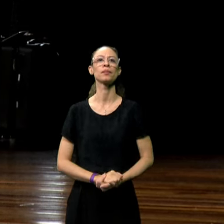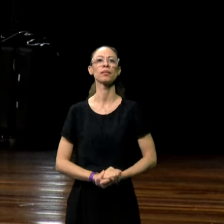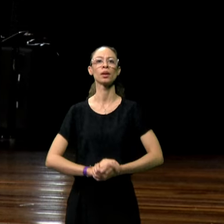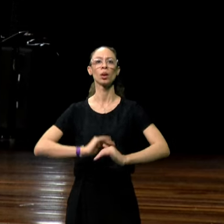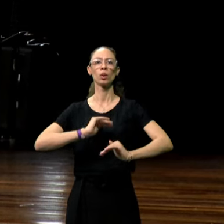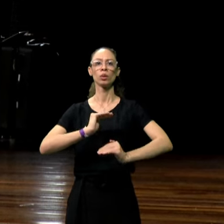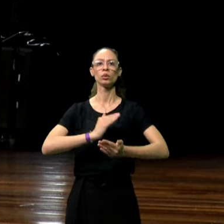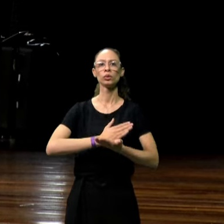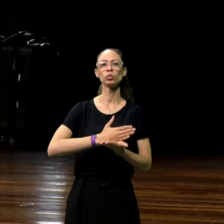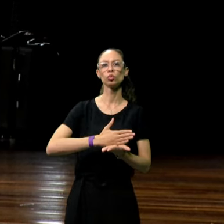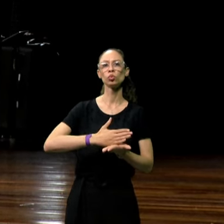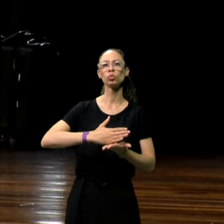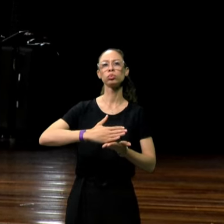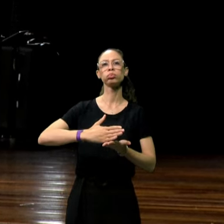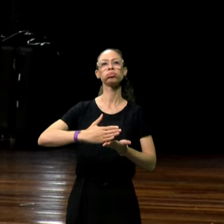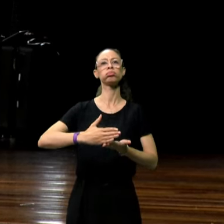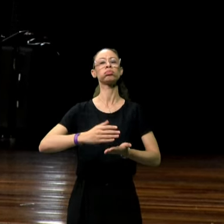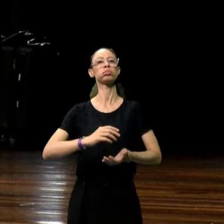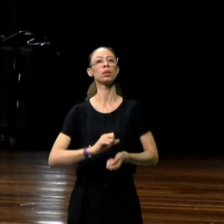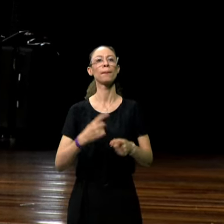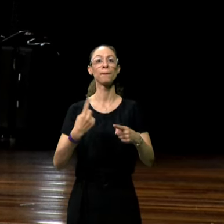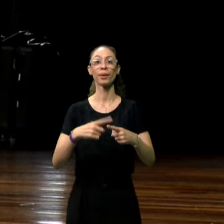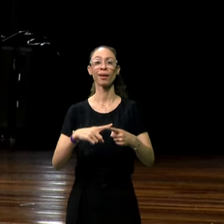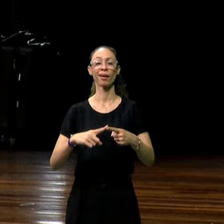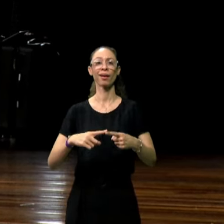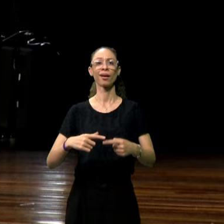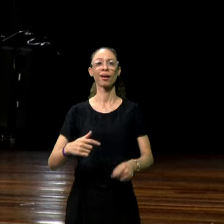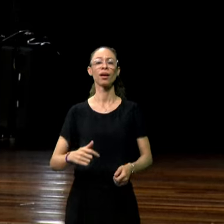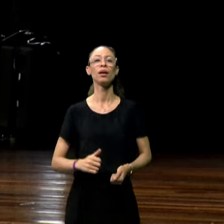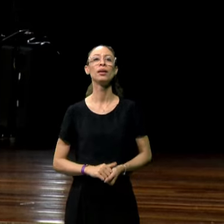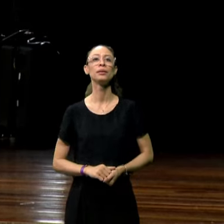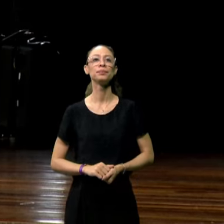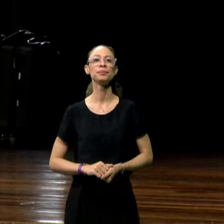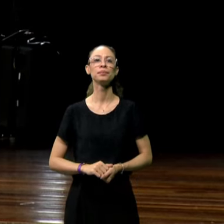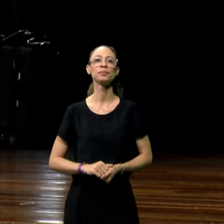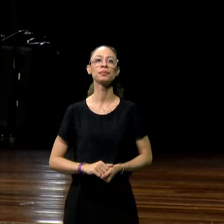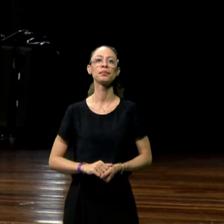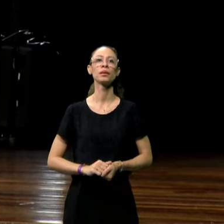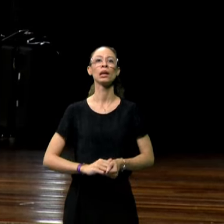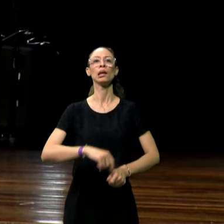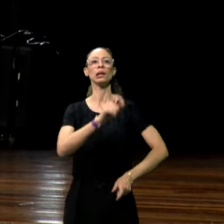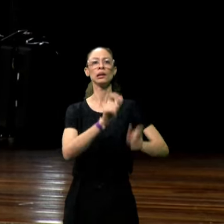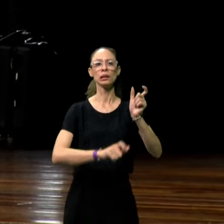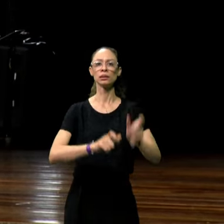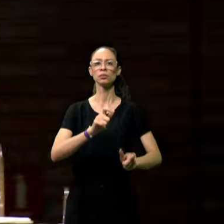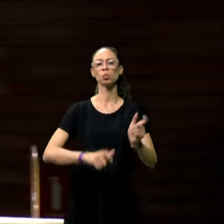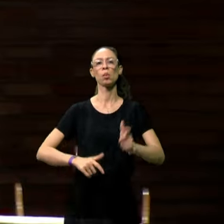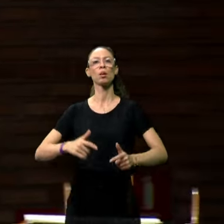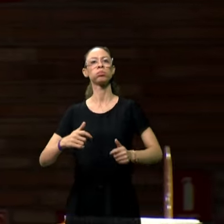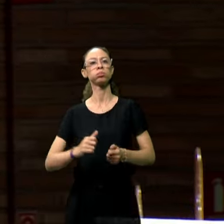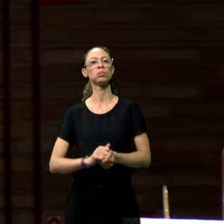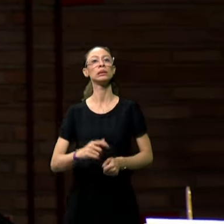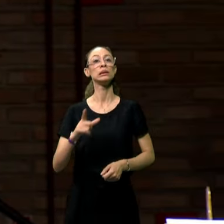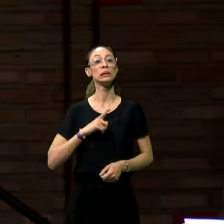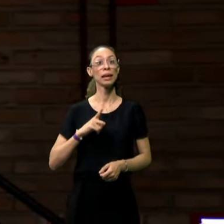princípio. Cada uma dessas armas, dessas ferramentas tem seus paralelos no mundo espiritual.